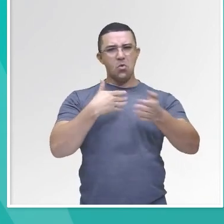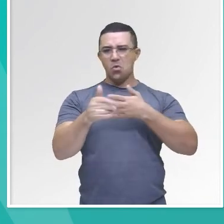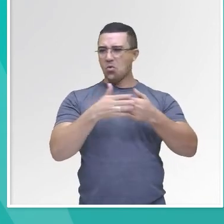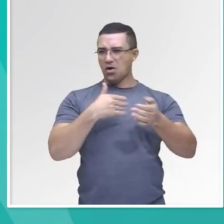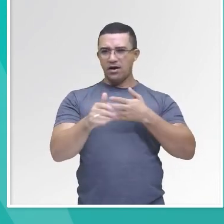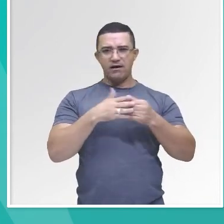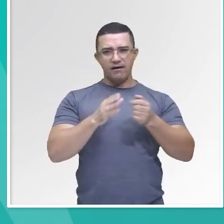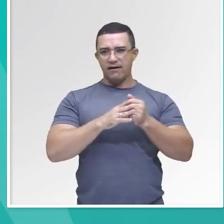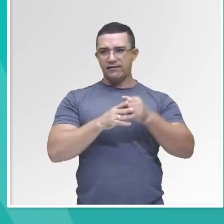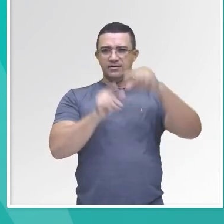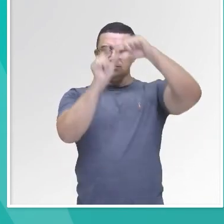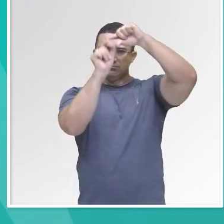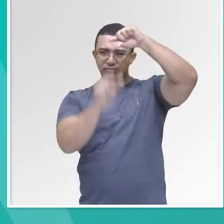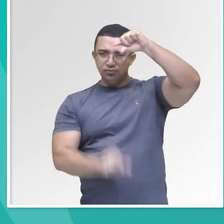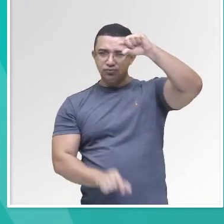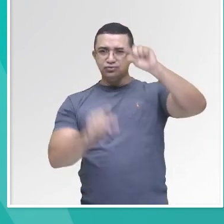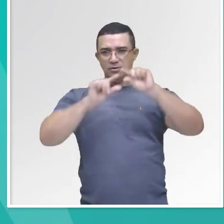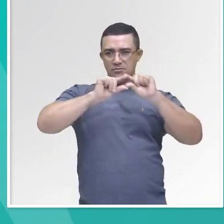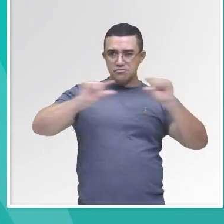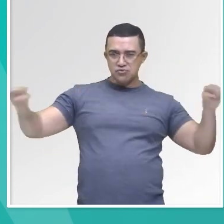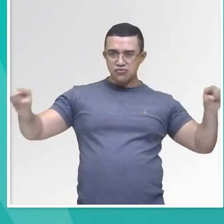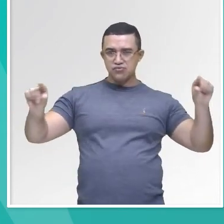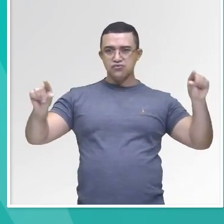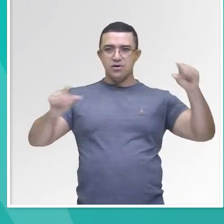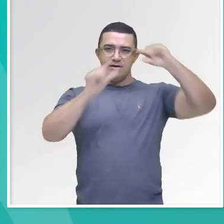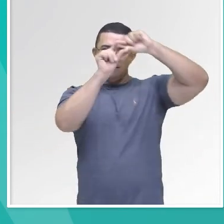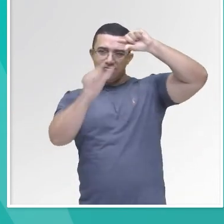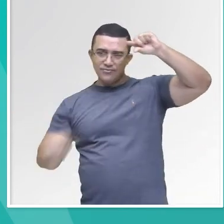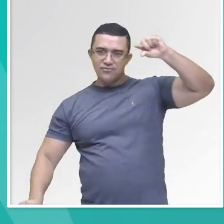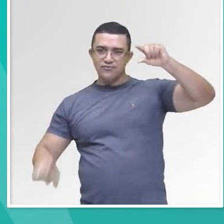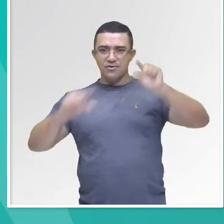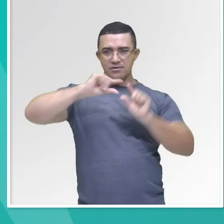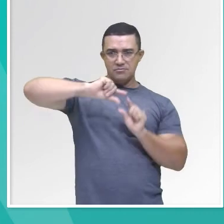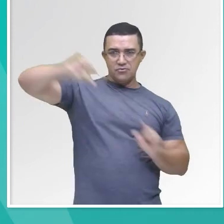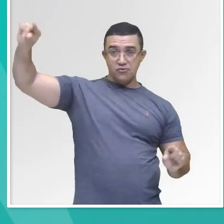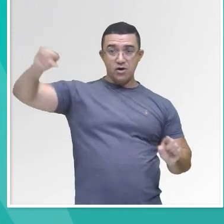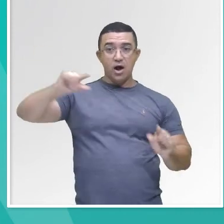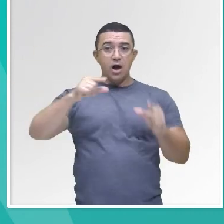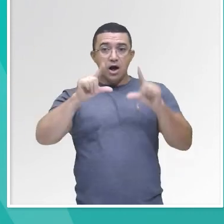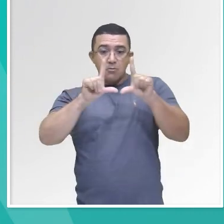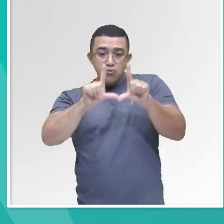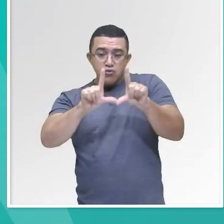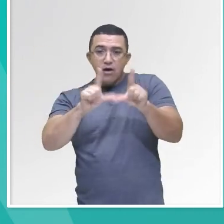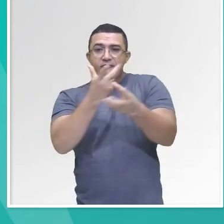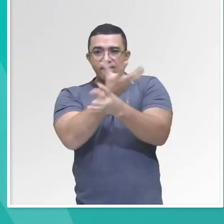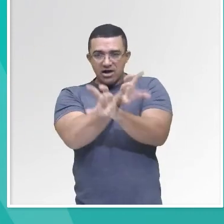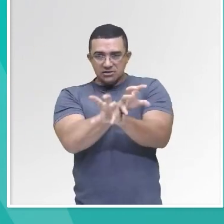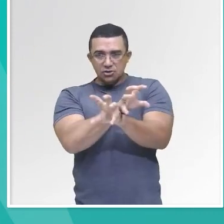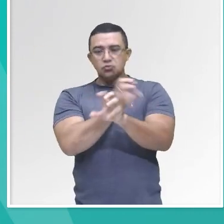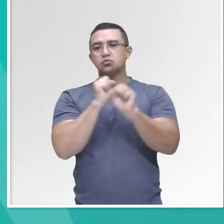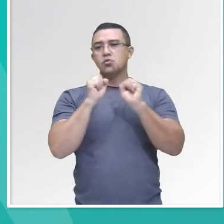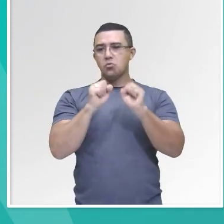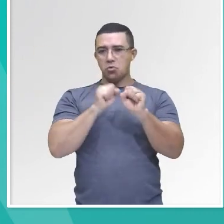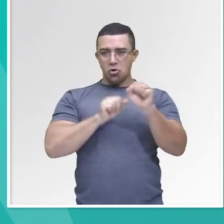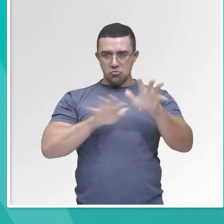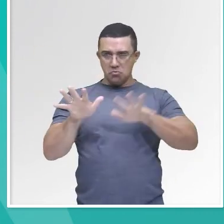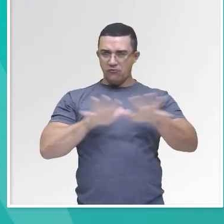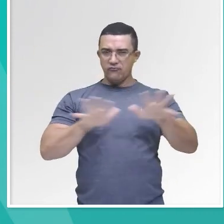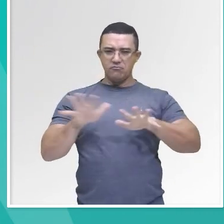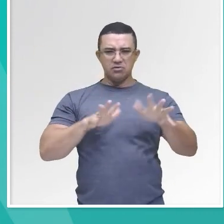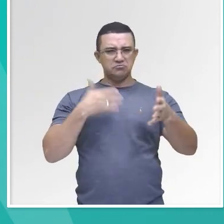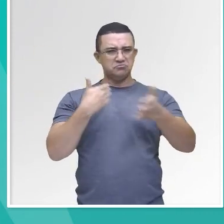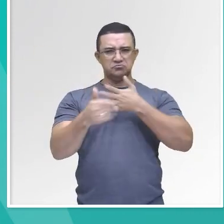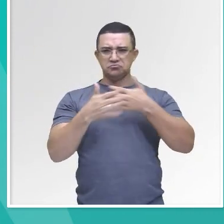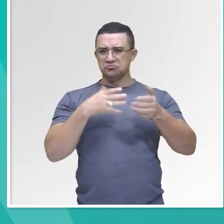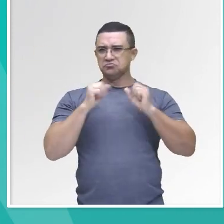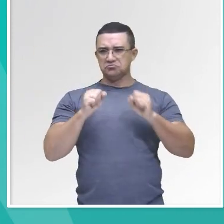que ela desejar, desde que as casas estejam desocupadas, né? Ela pode ir na diagonal, na horizontal